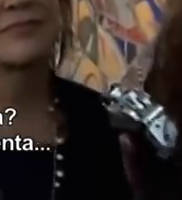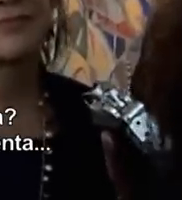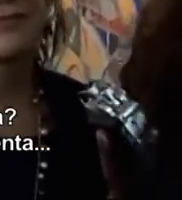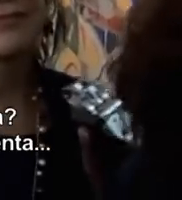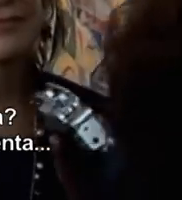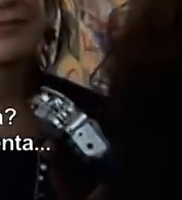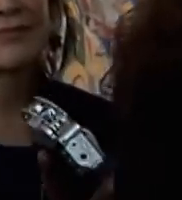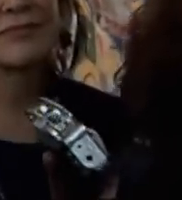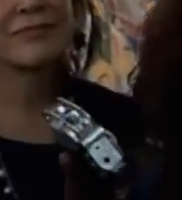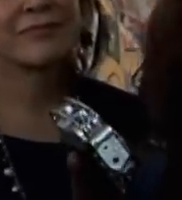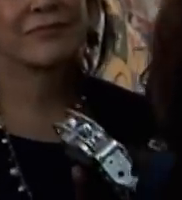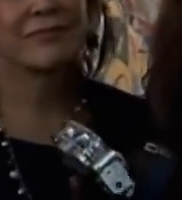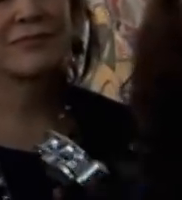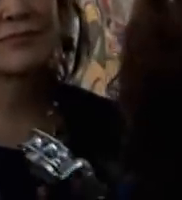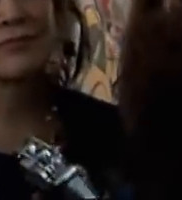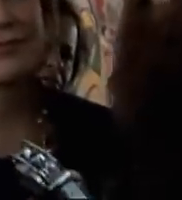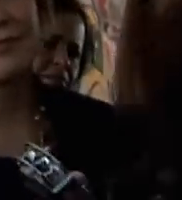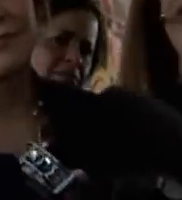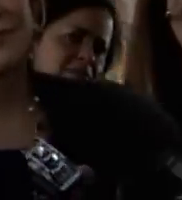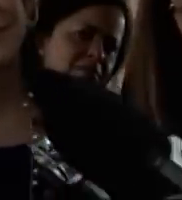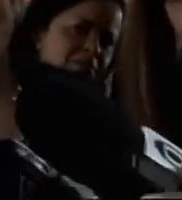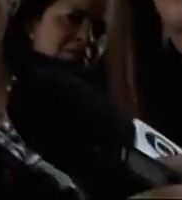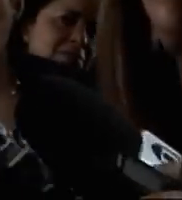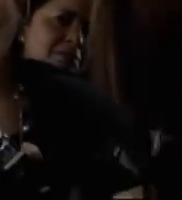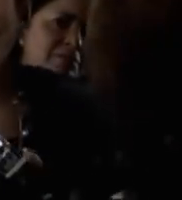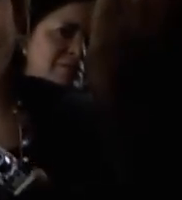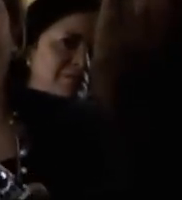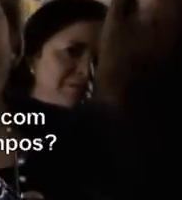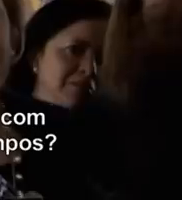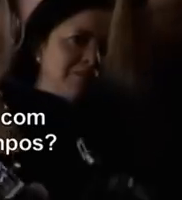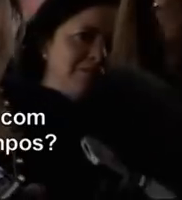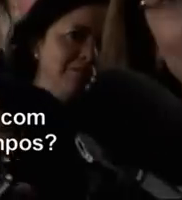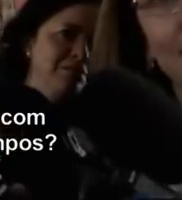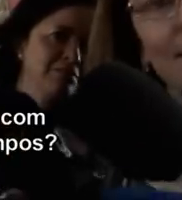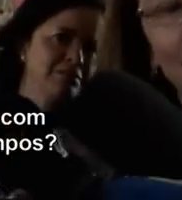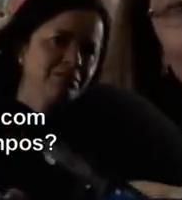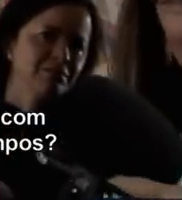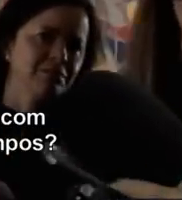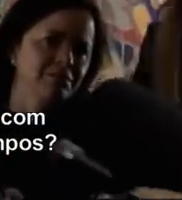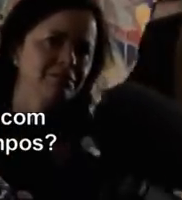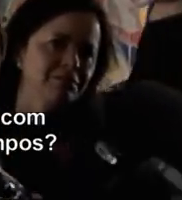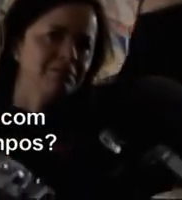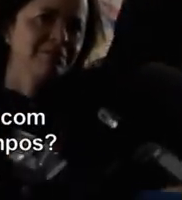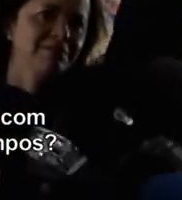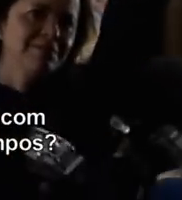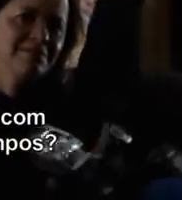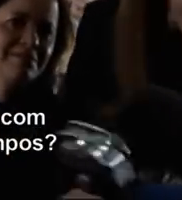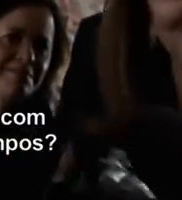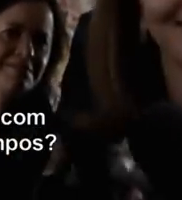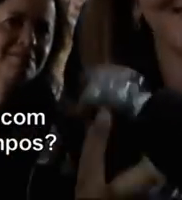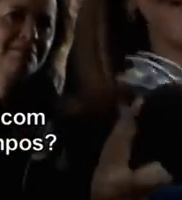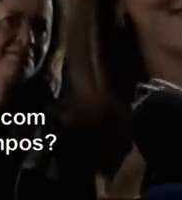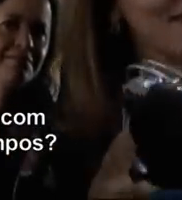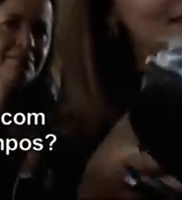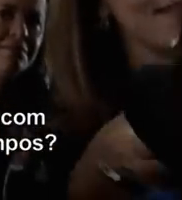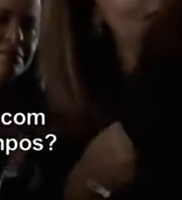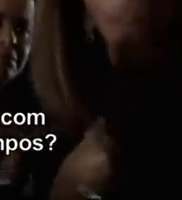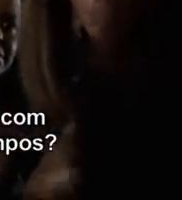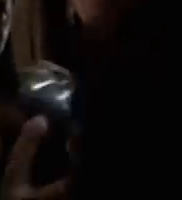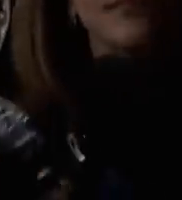que lamenta. Lamento? Não, lamento a distorção, querido. Presidente, a senhora está curiosa para ver a